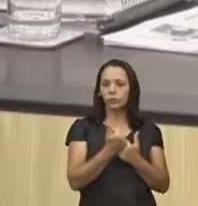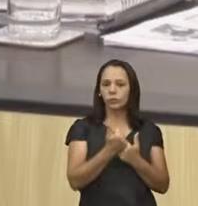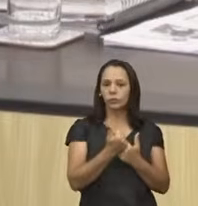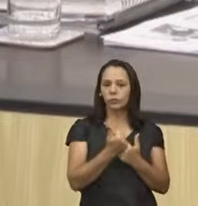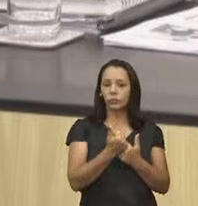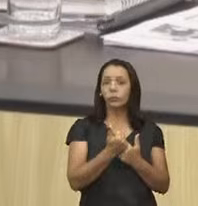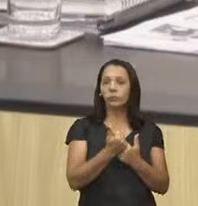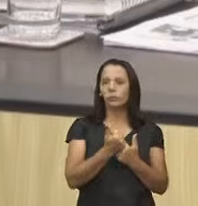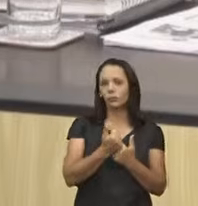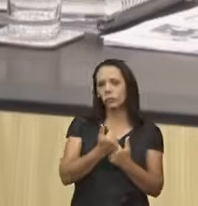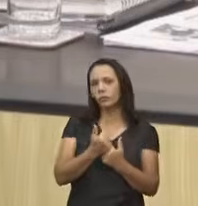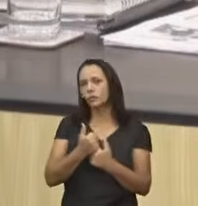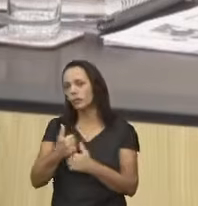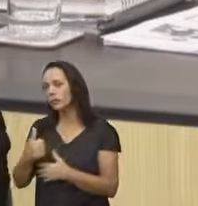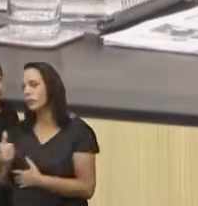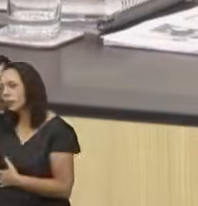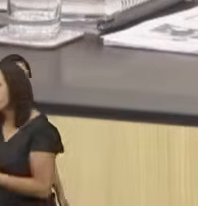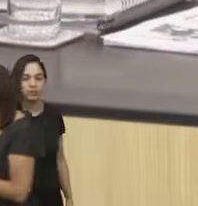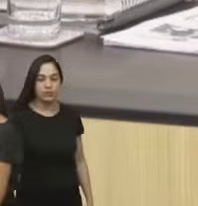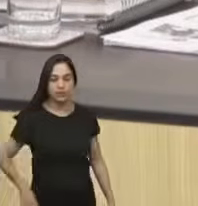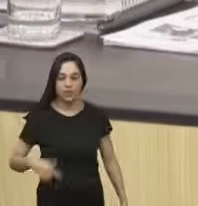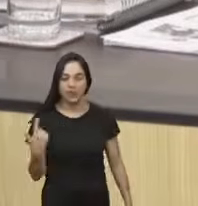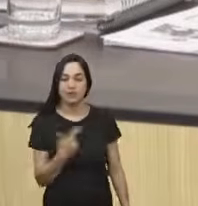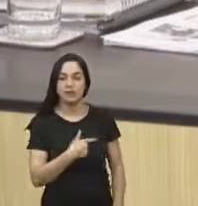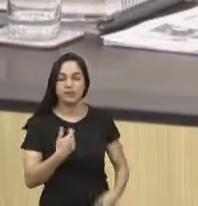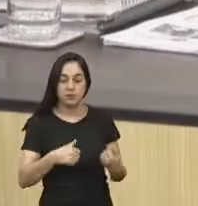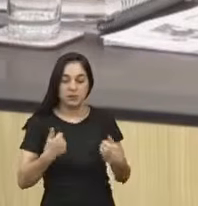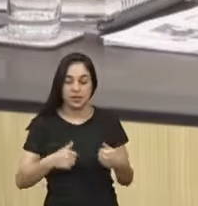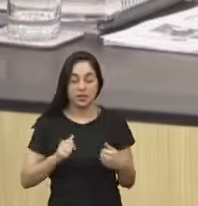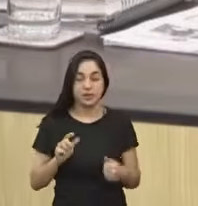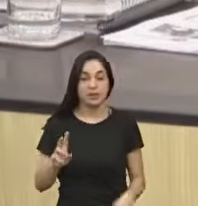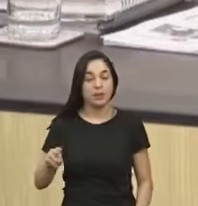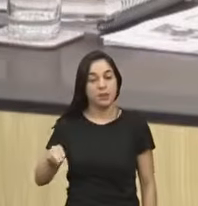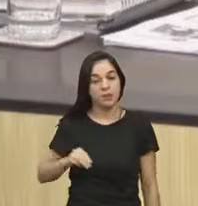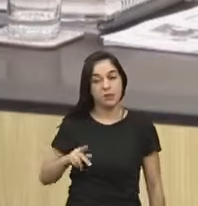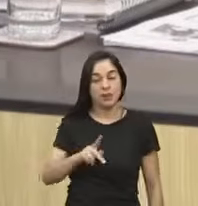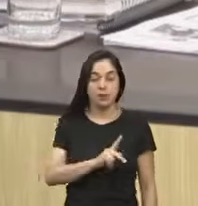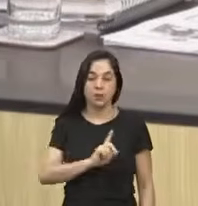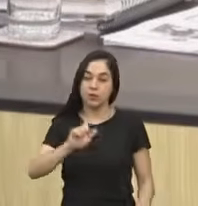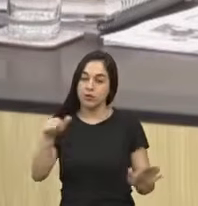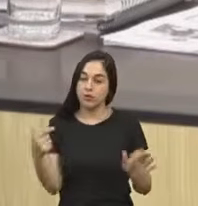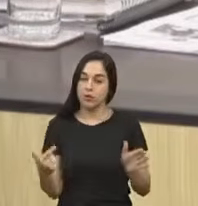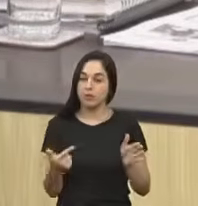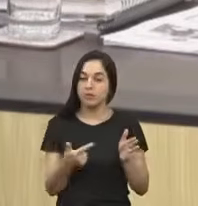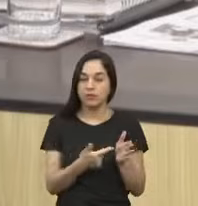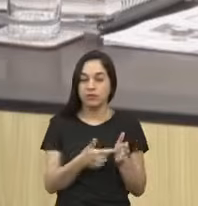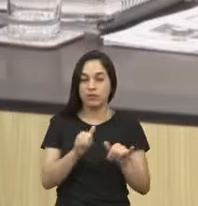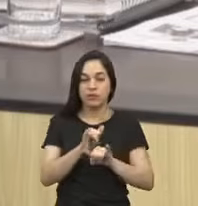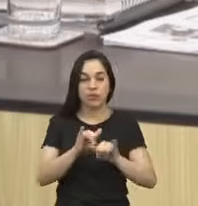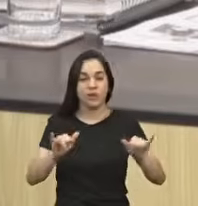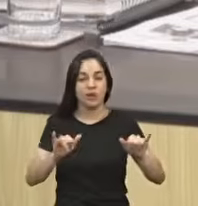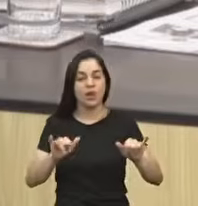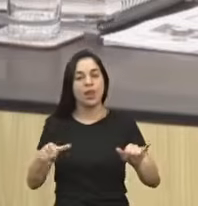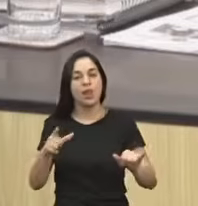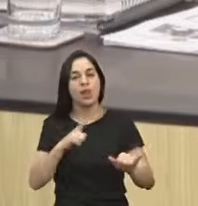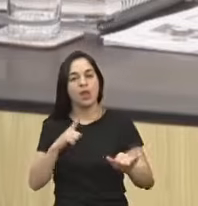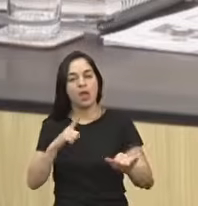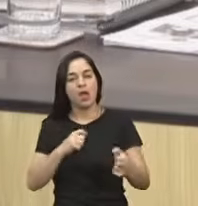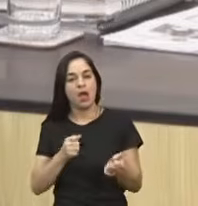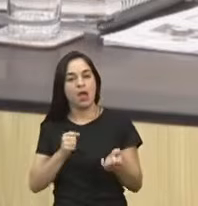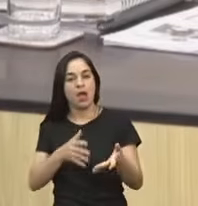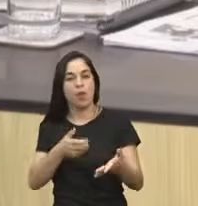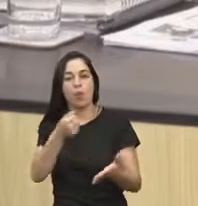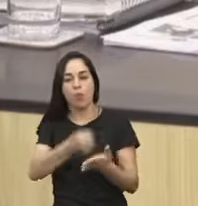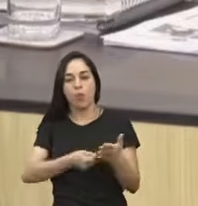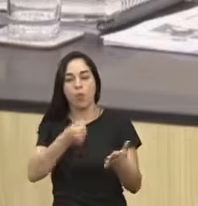aqui, denunciar ao Ministério Público, denunciar ao prefeito, para que sejam feitas ações de combate, para que a gente